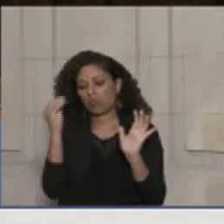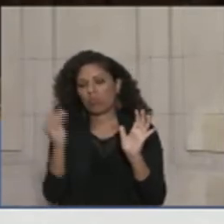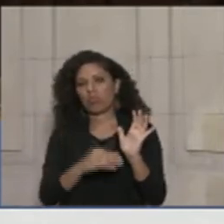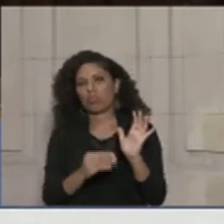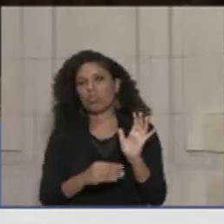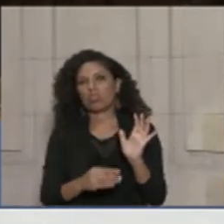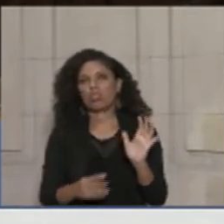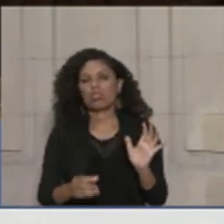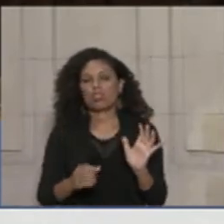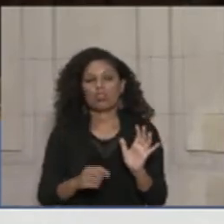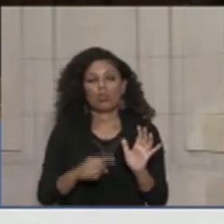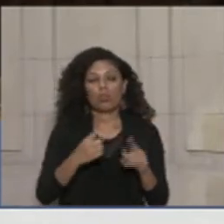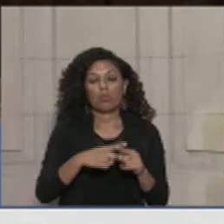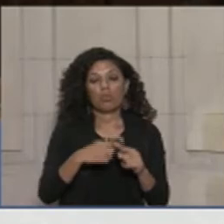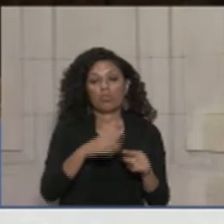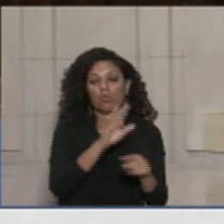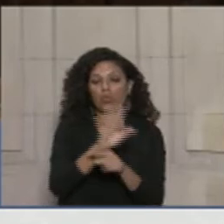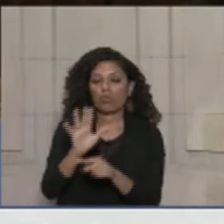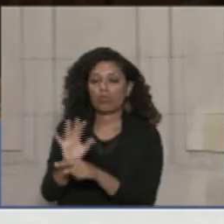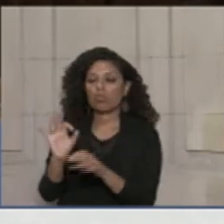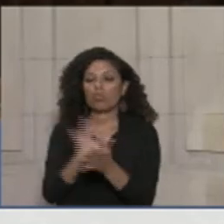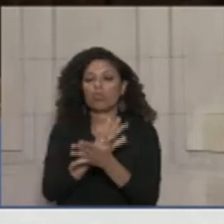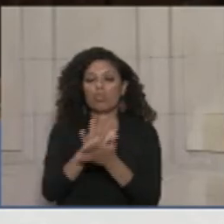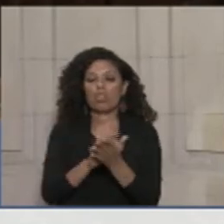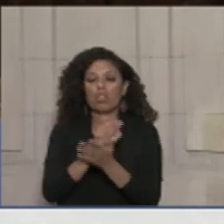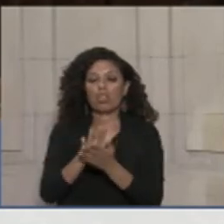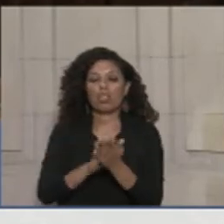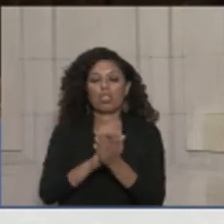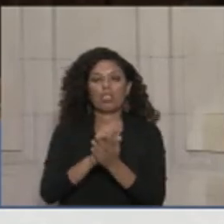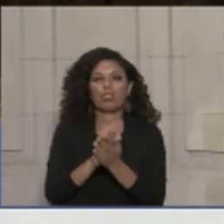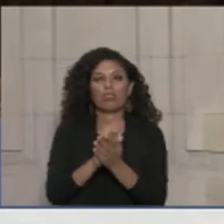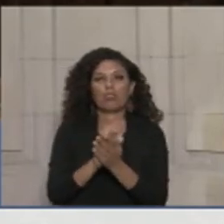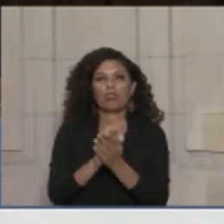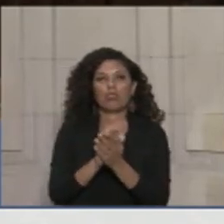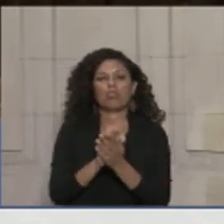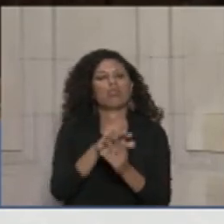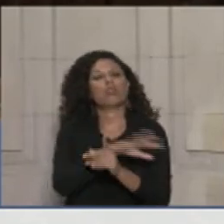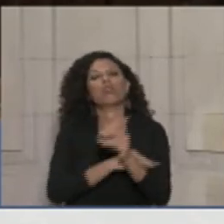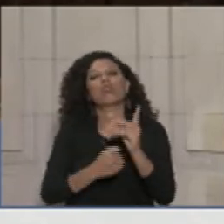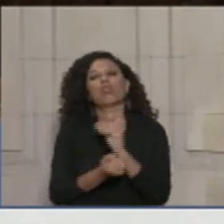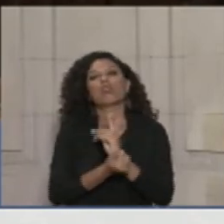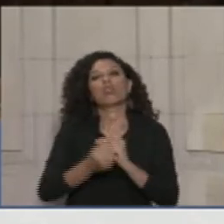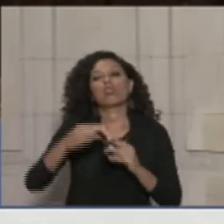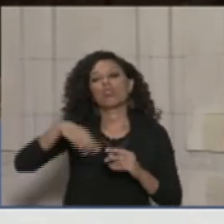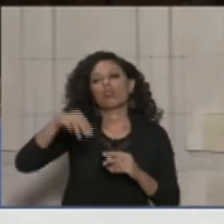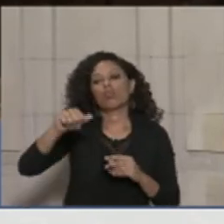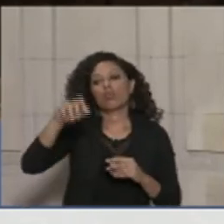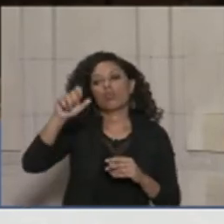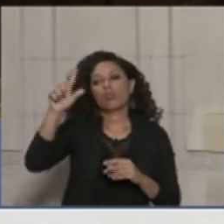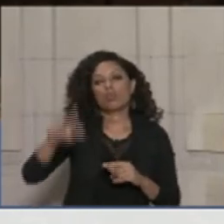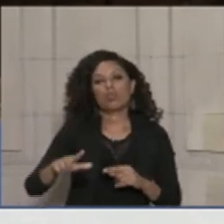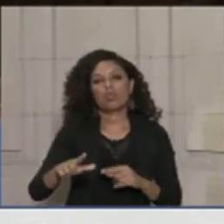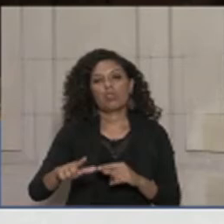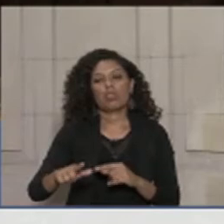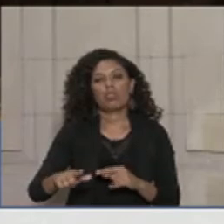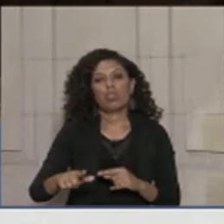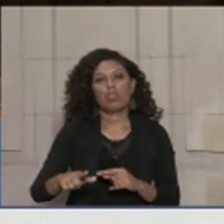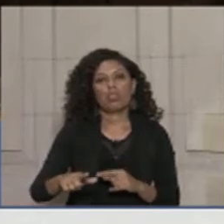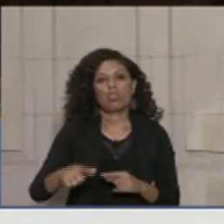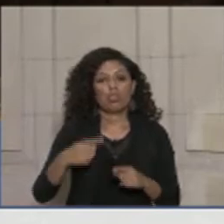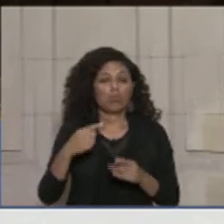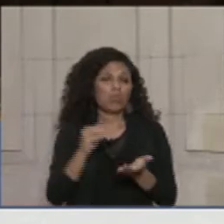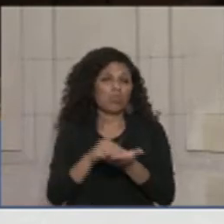risco a população de Macaé no seu abastecimento de água. Eu quero dizer, senhor presidente, que